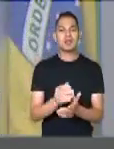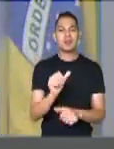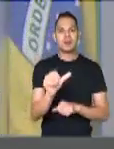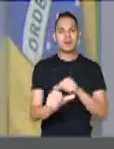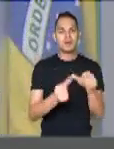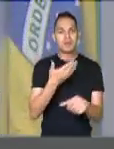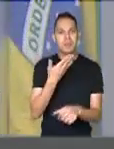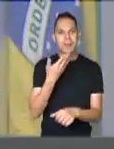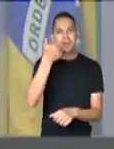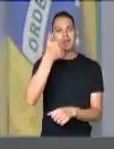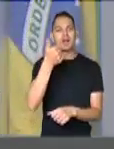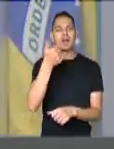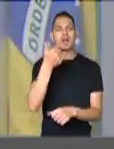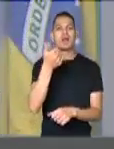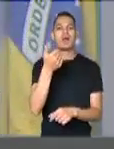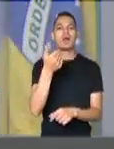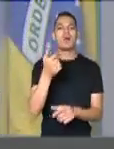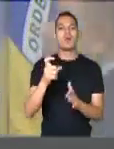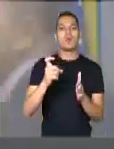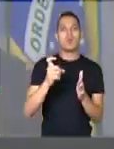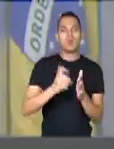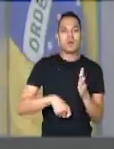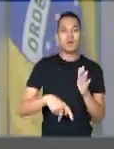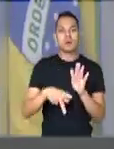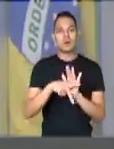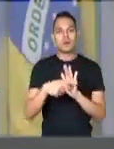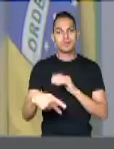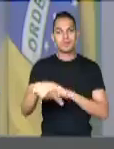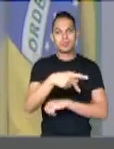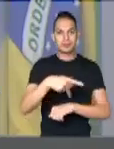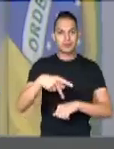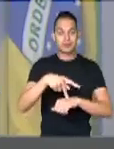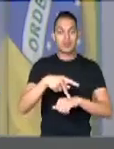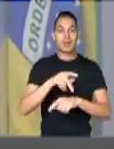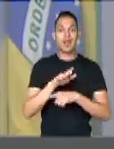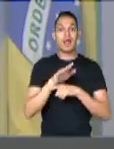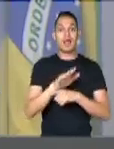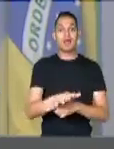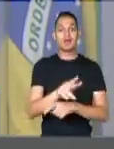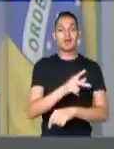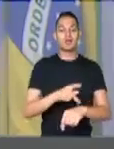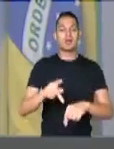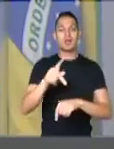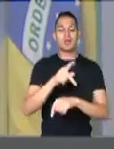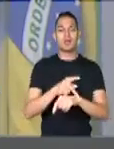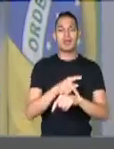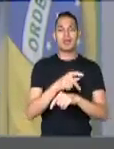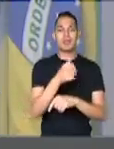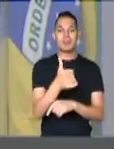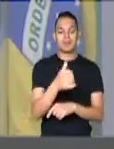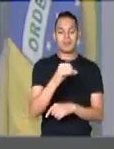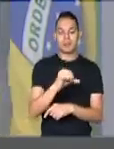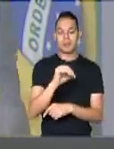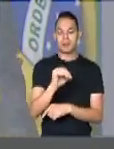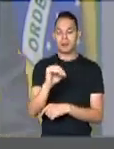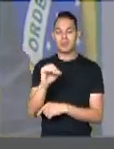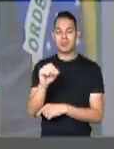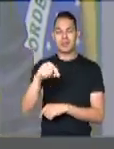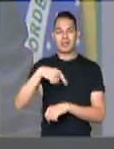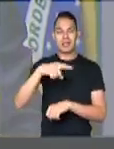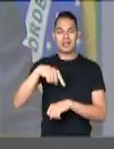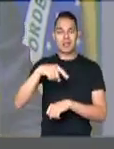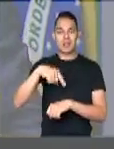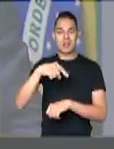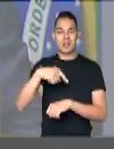melhorar, sintetizar os impostos desse país e fazer com que o país deixe de ter 1.900 horas, um pouco mais do que